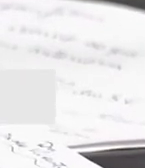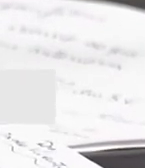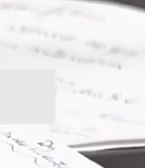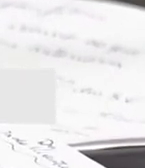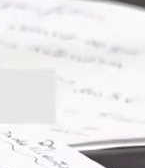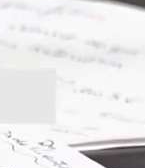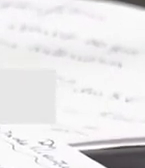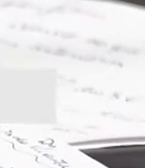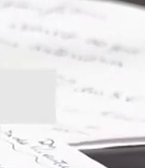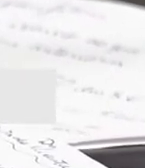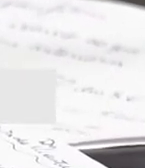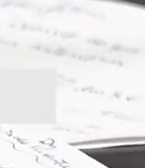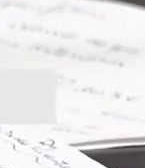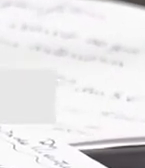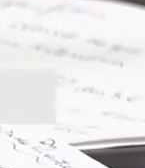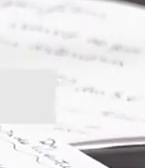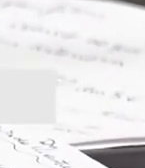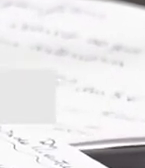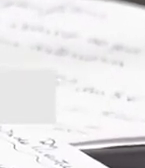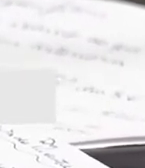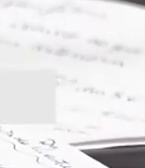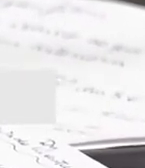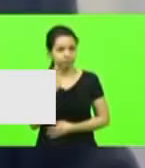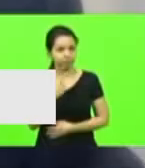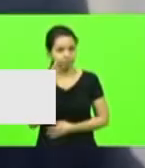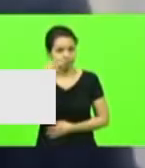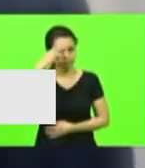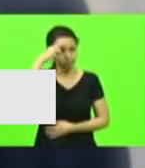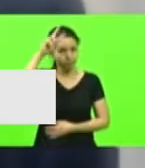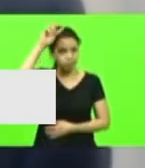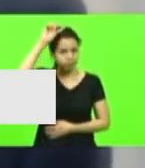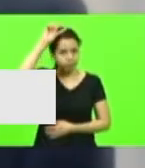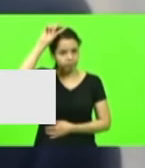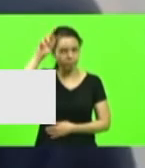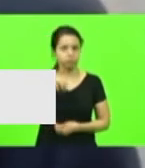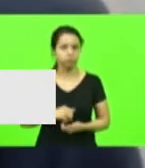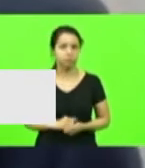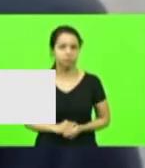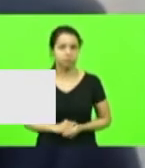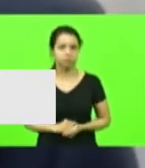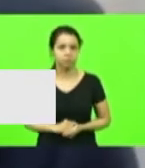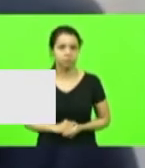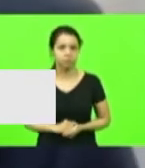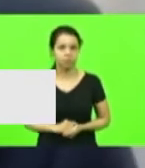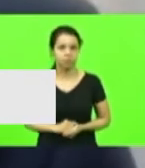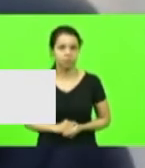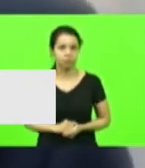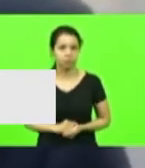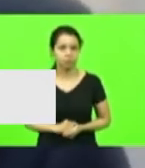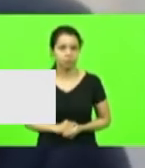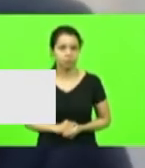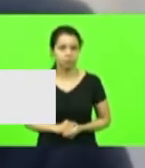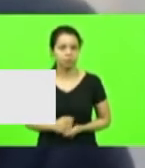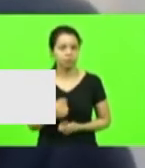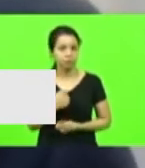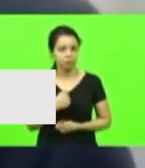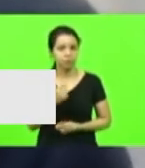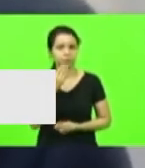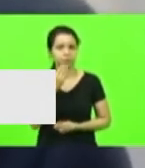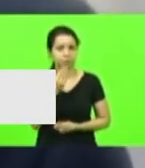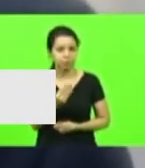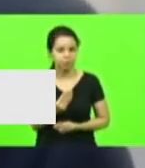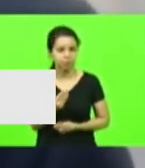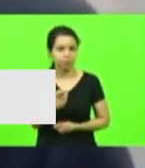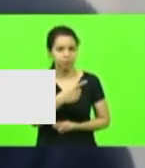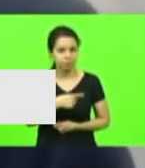verbas. Devido à complexidade do tema, Tartari sugeriu que a discussão fosse levada ao Ministério da Saúde. Peço que nós